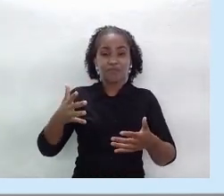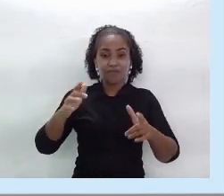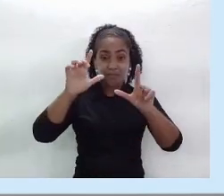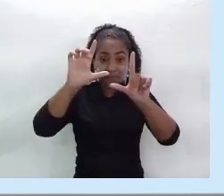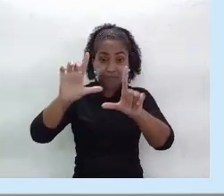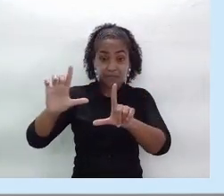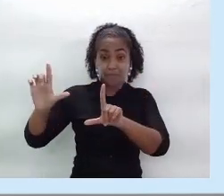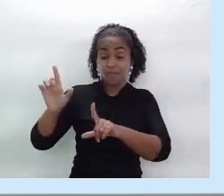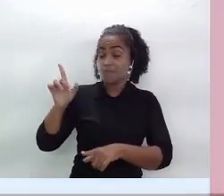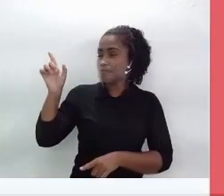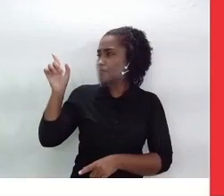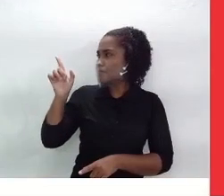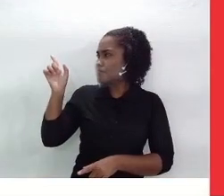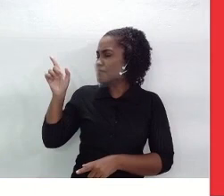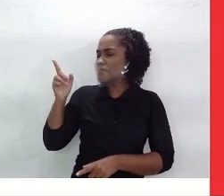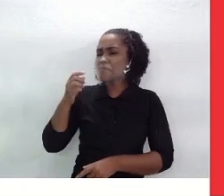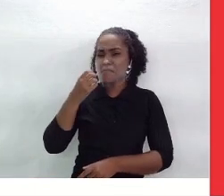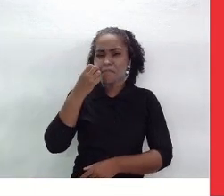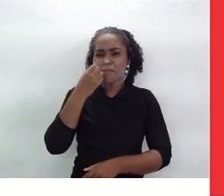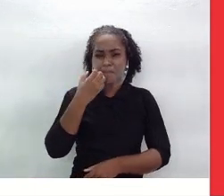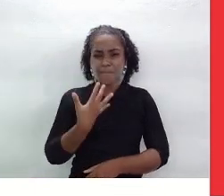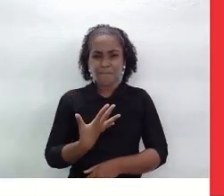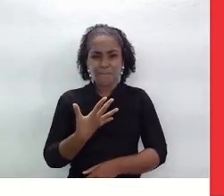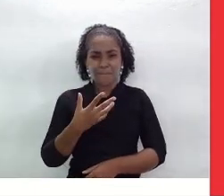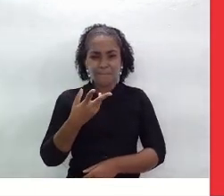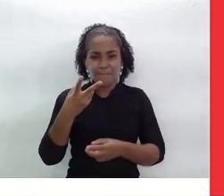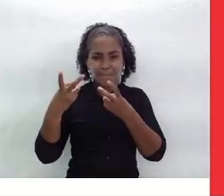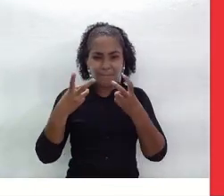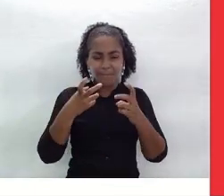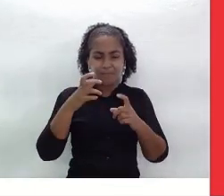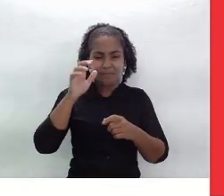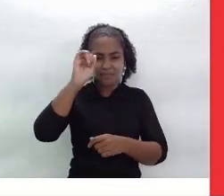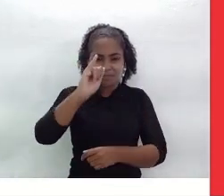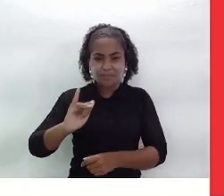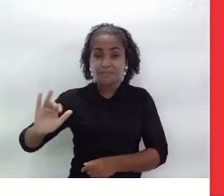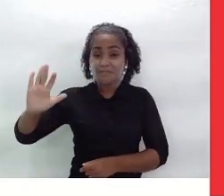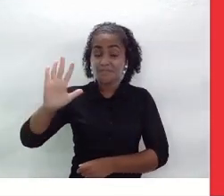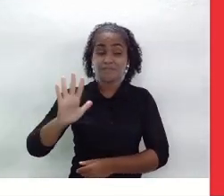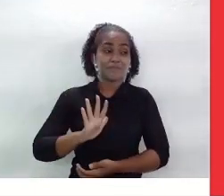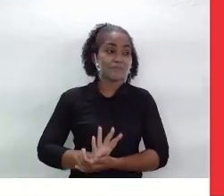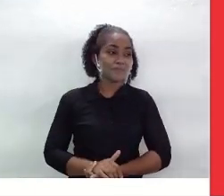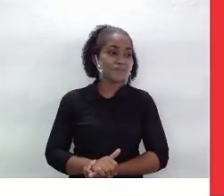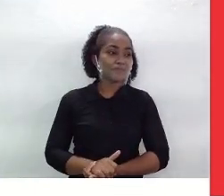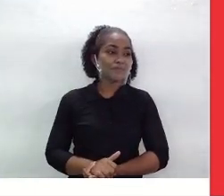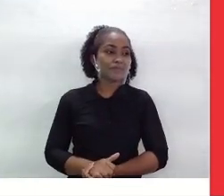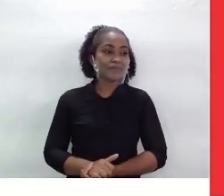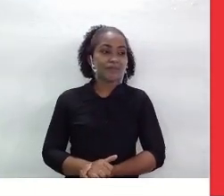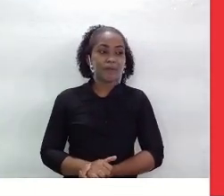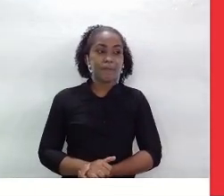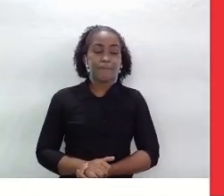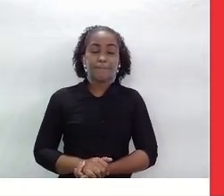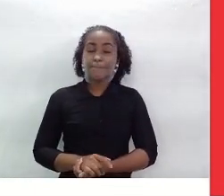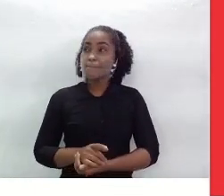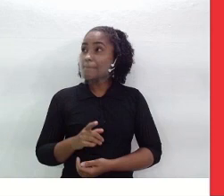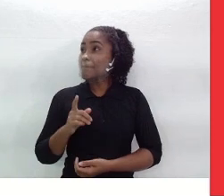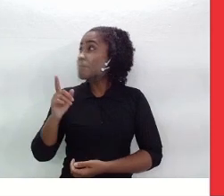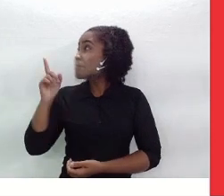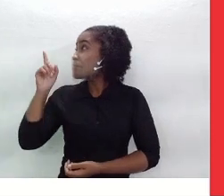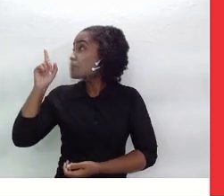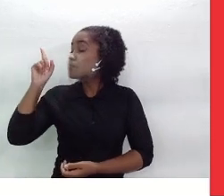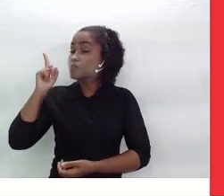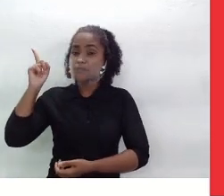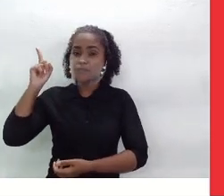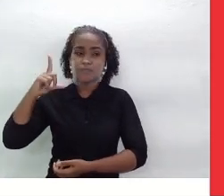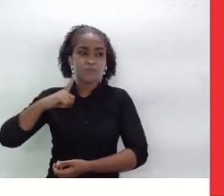para que vocês pudessem ver bem essa imagem daí. Nessa imagem, a gente observa ali, ó, que, lógico, que se tem